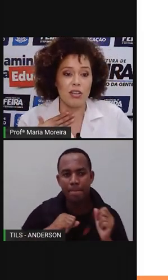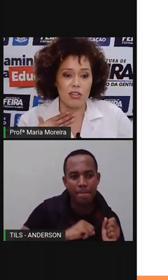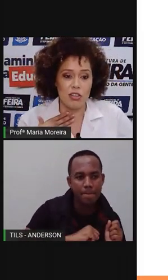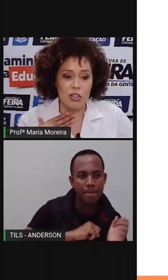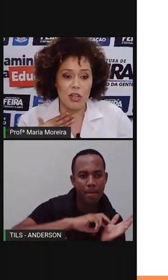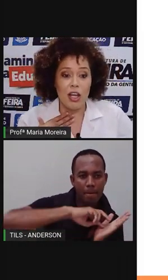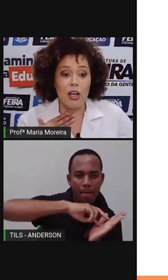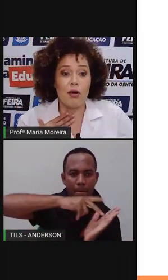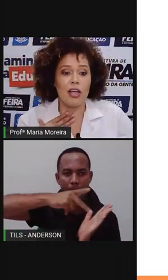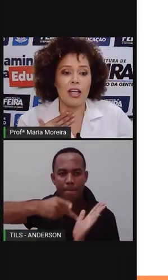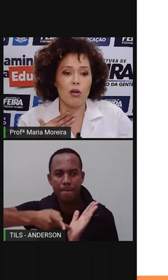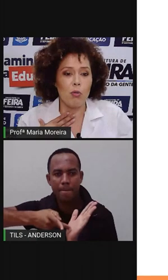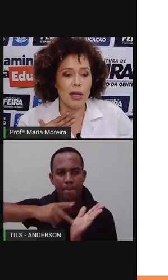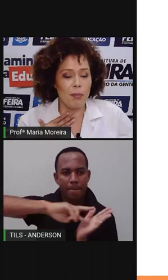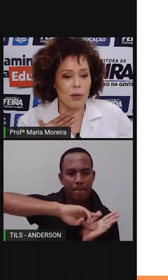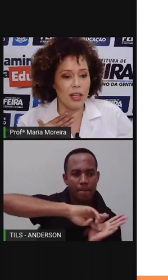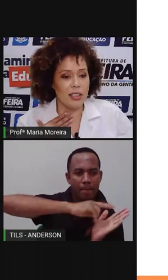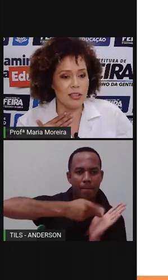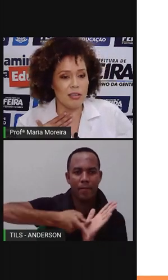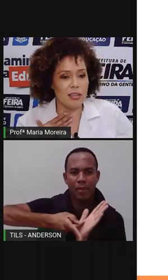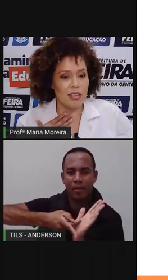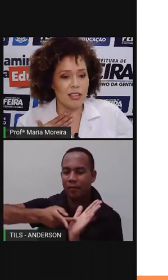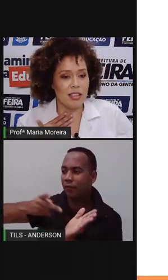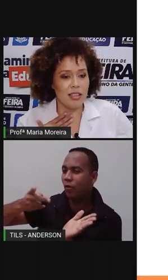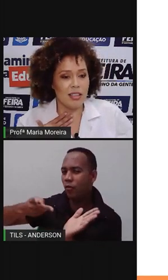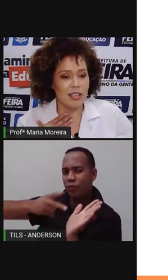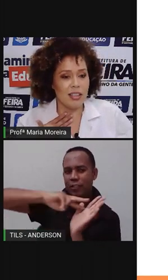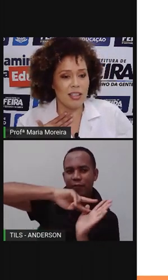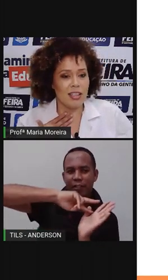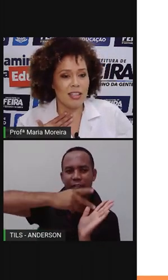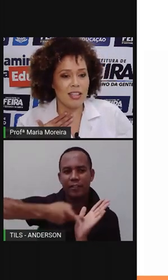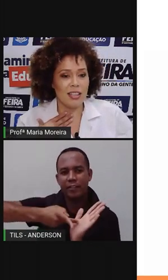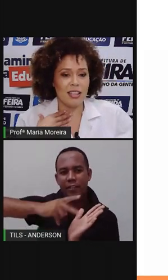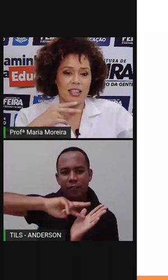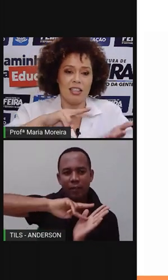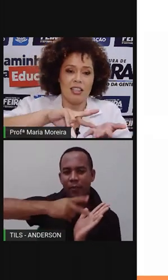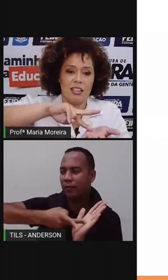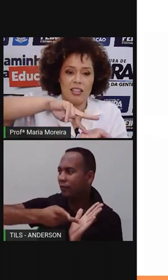dizer o seguinte. Eu queria. Como é a capoeira, Anderson?